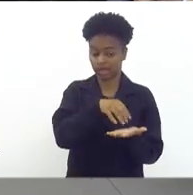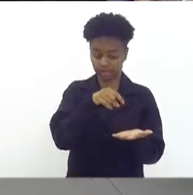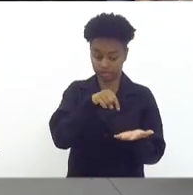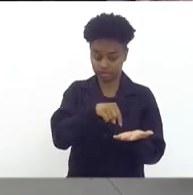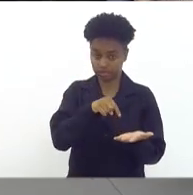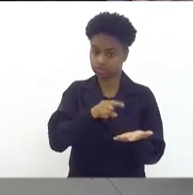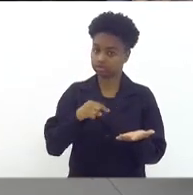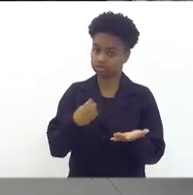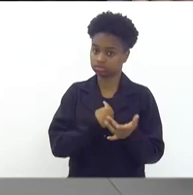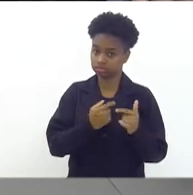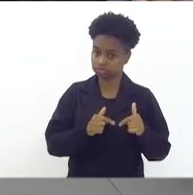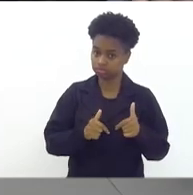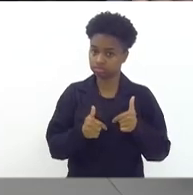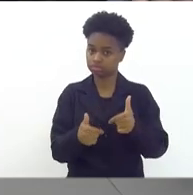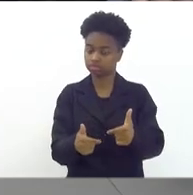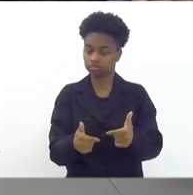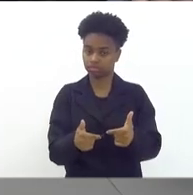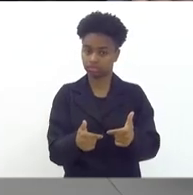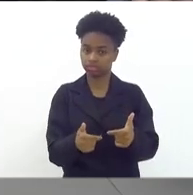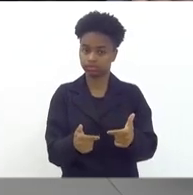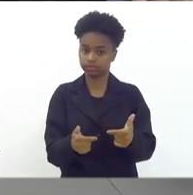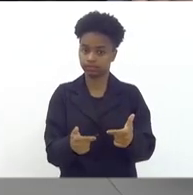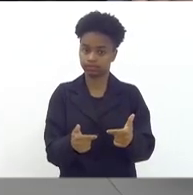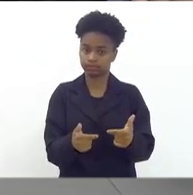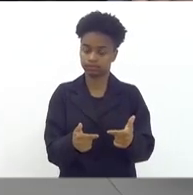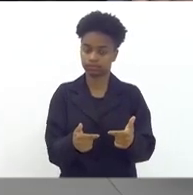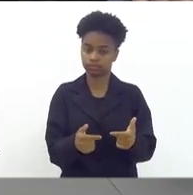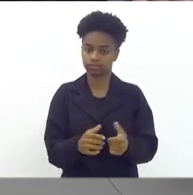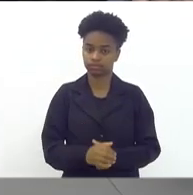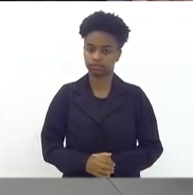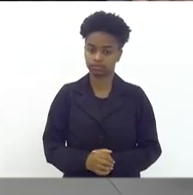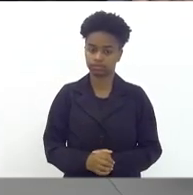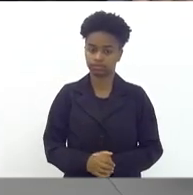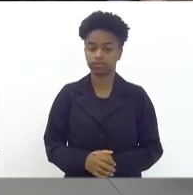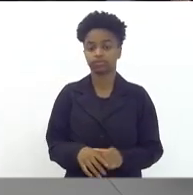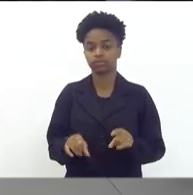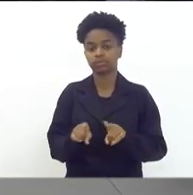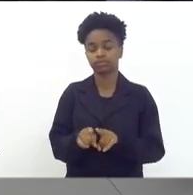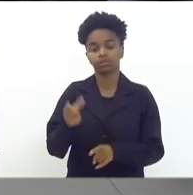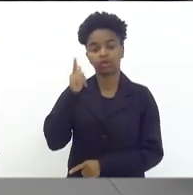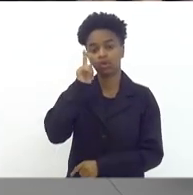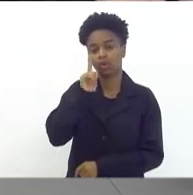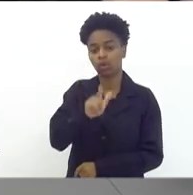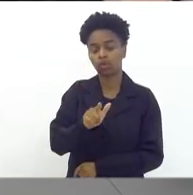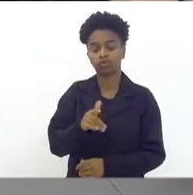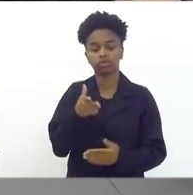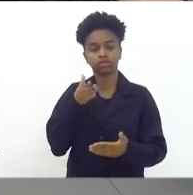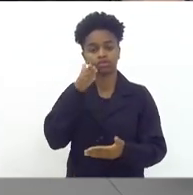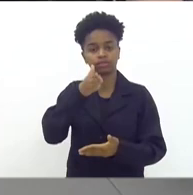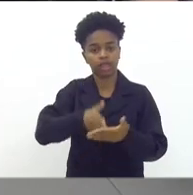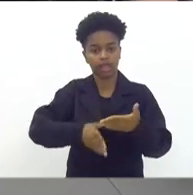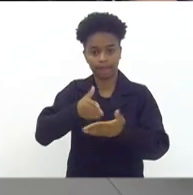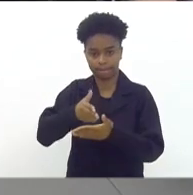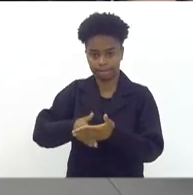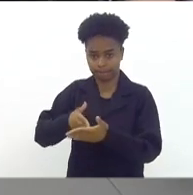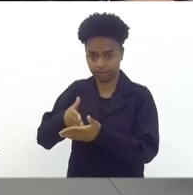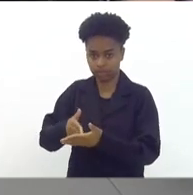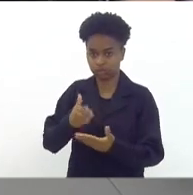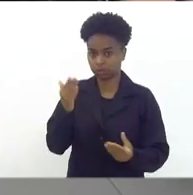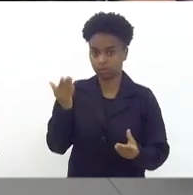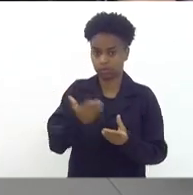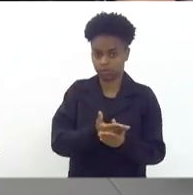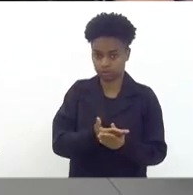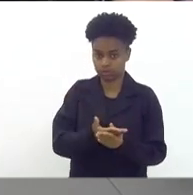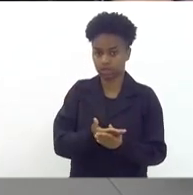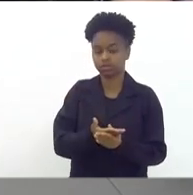proativa nesse sentido e conseguiu impedir essa cláusula esse processo